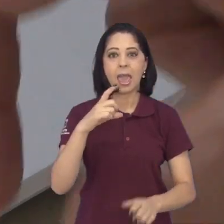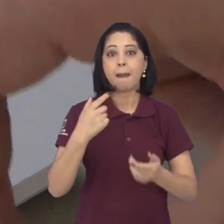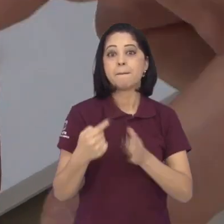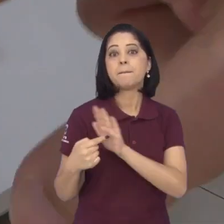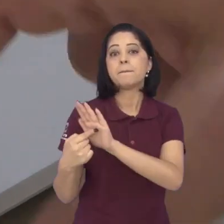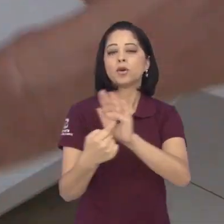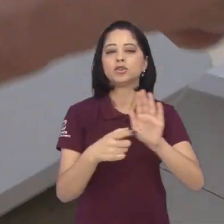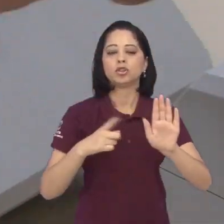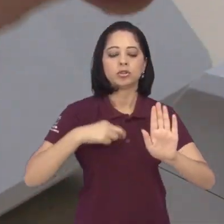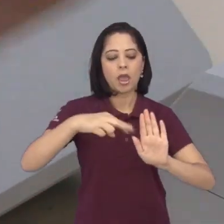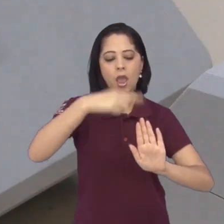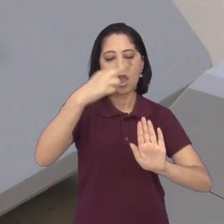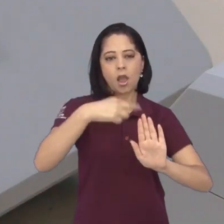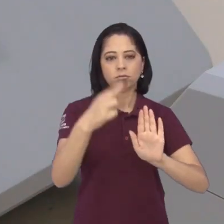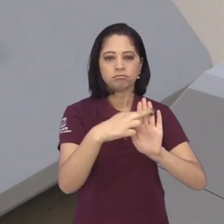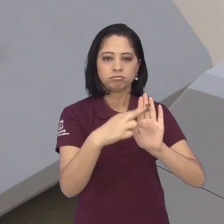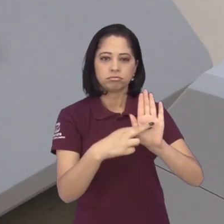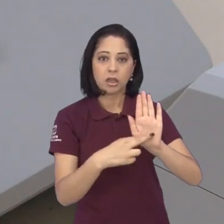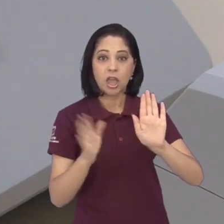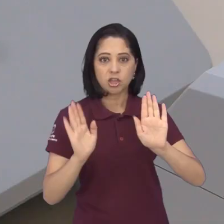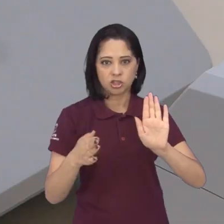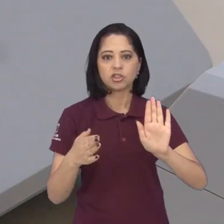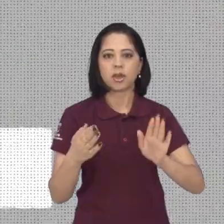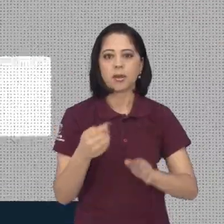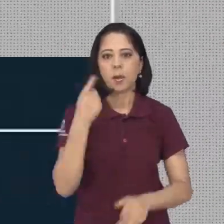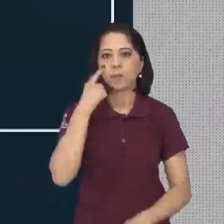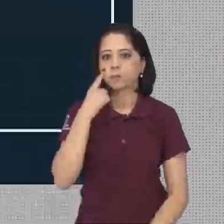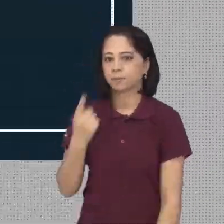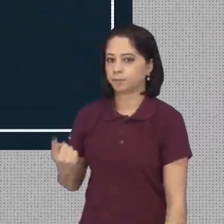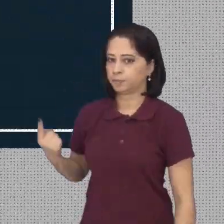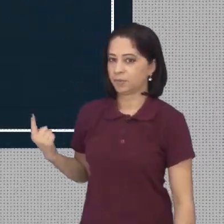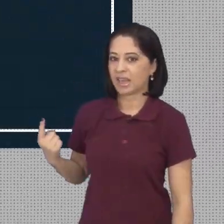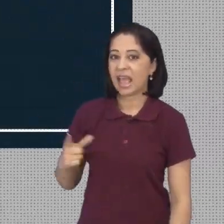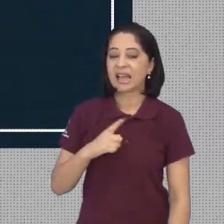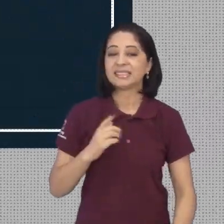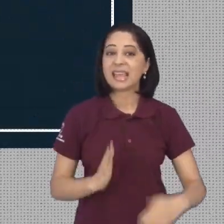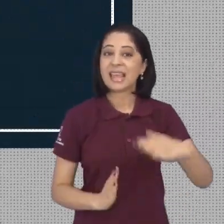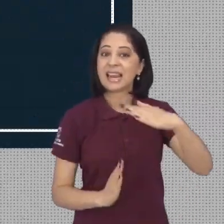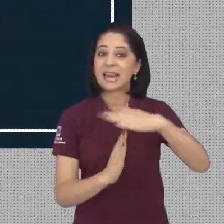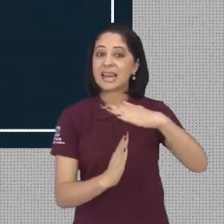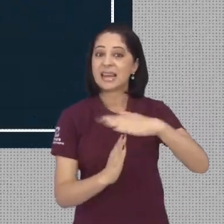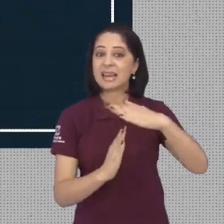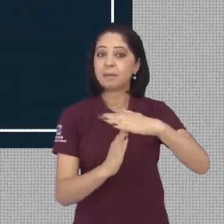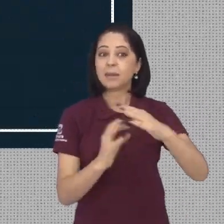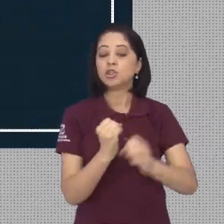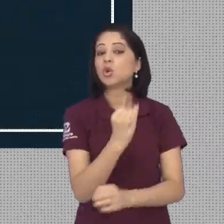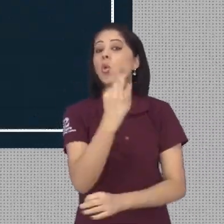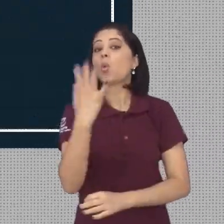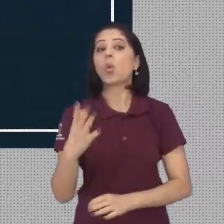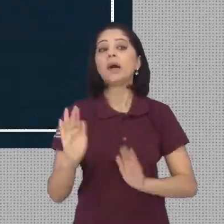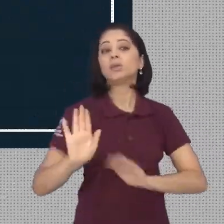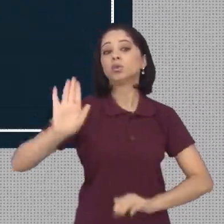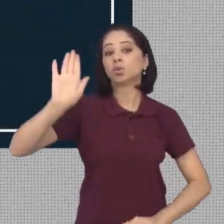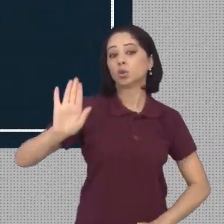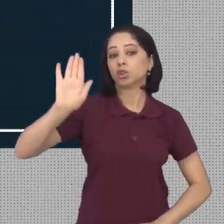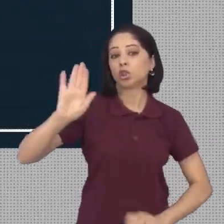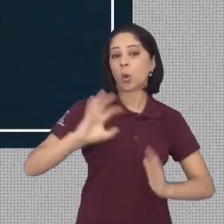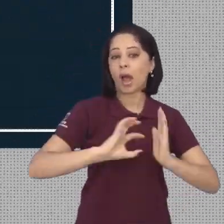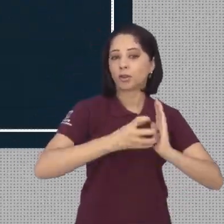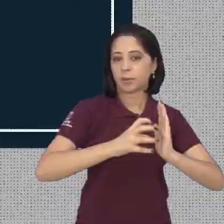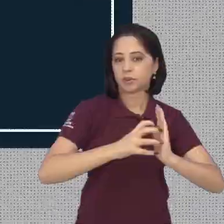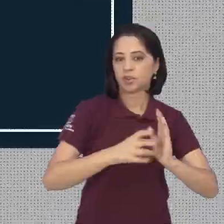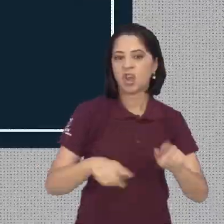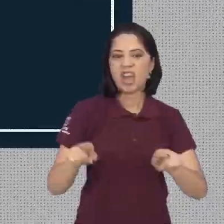apresentou uma série de resoluções que já começam a valer. Agora, existe um limite de candidatos por partido. Vai